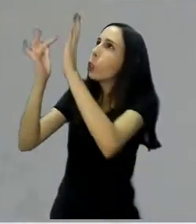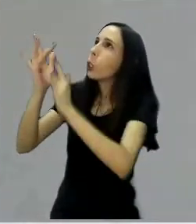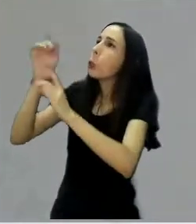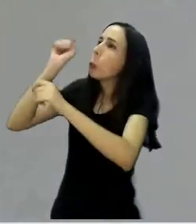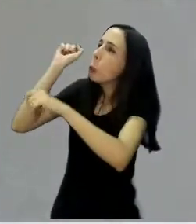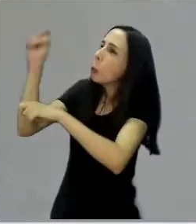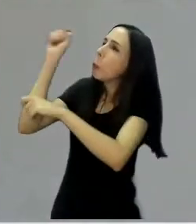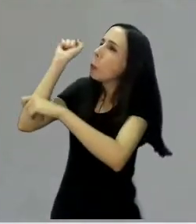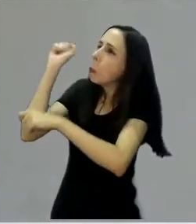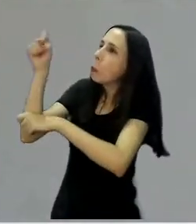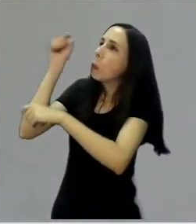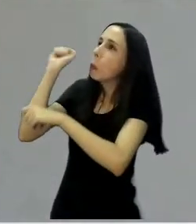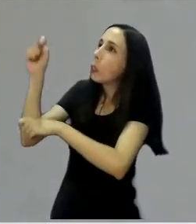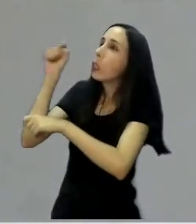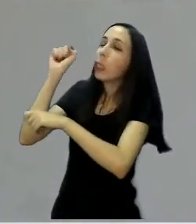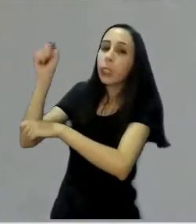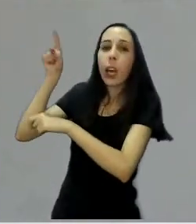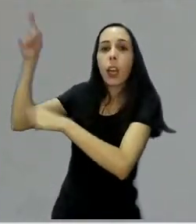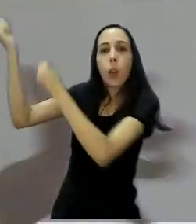e bater